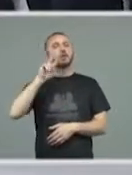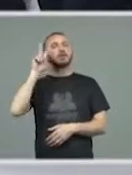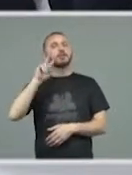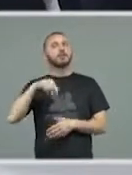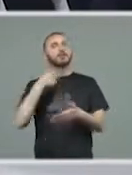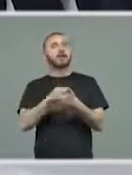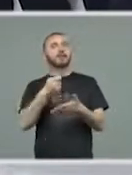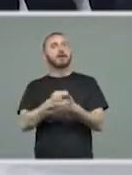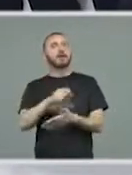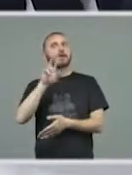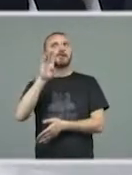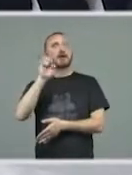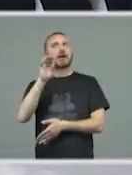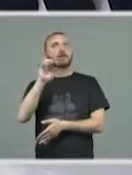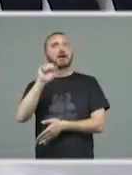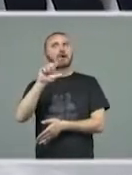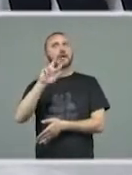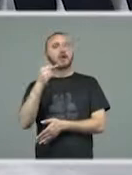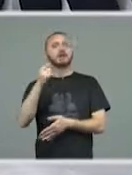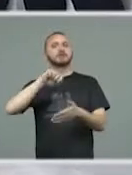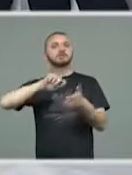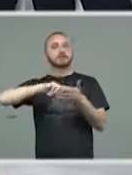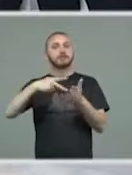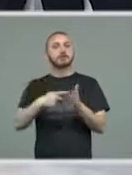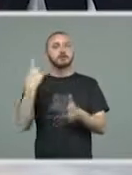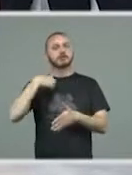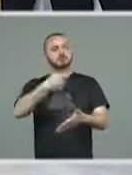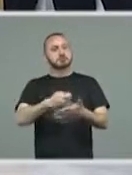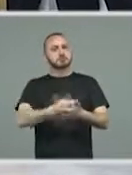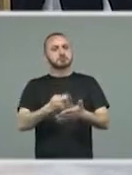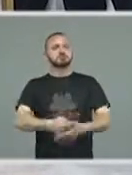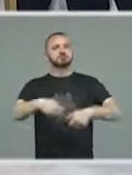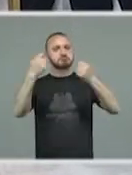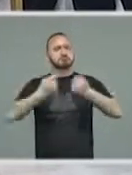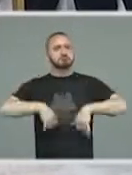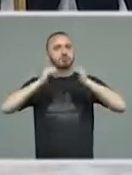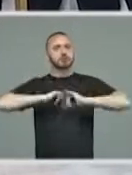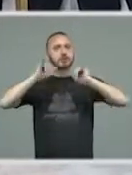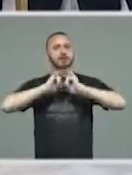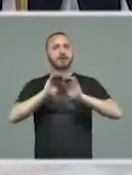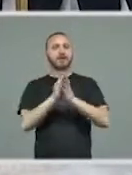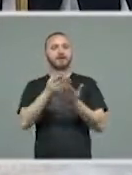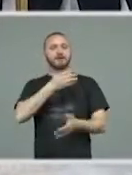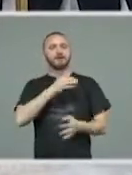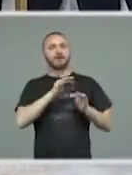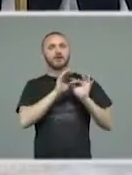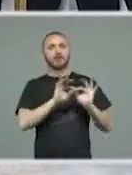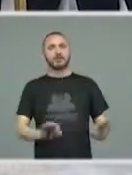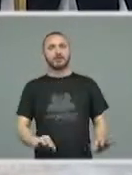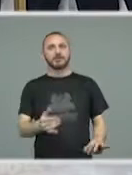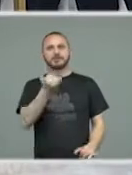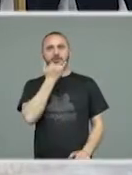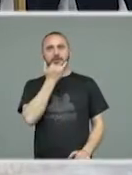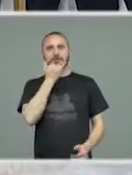lembre-se, proclamada foi a vitória na humildade, a vitória no perdão, a